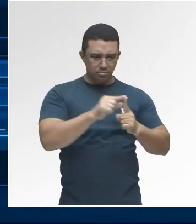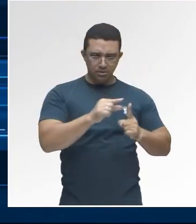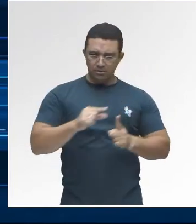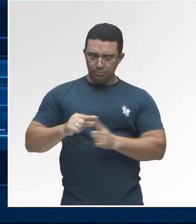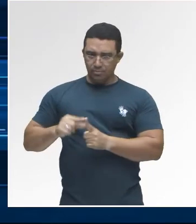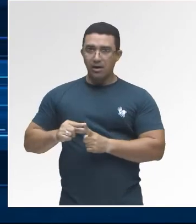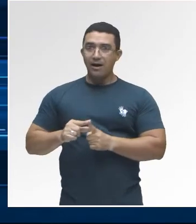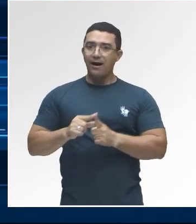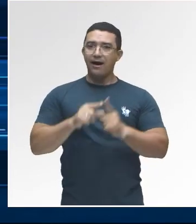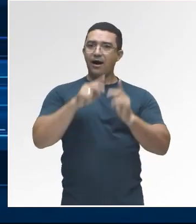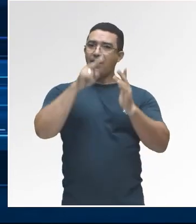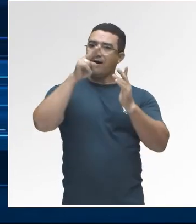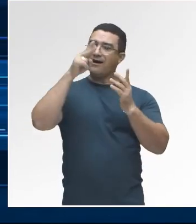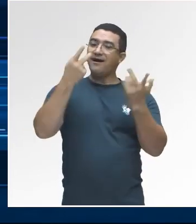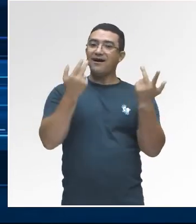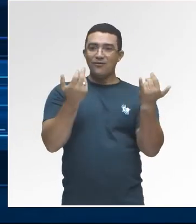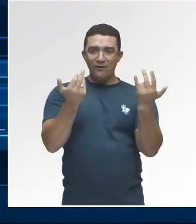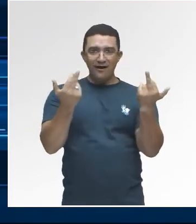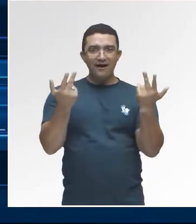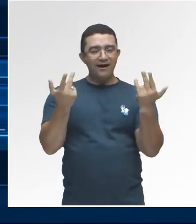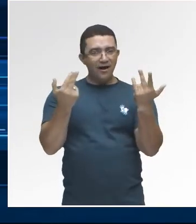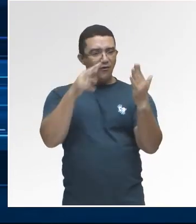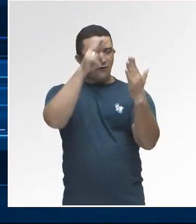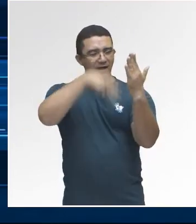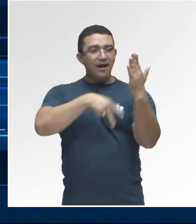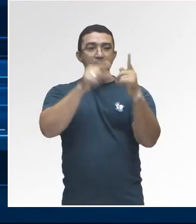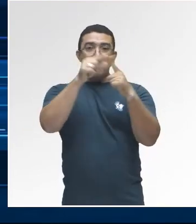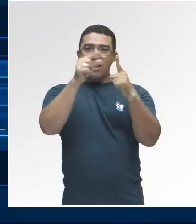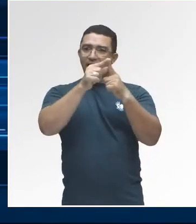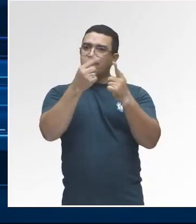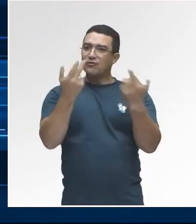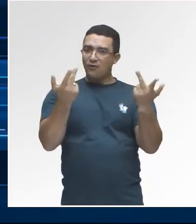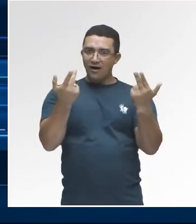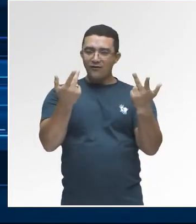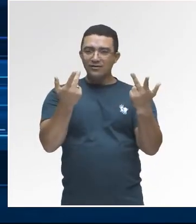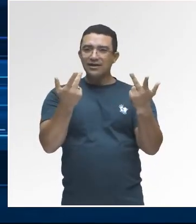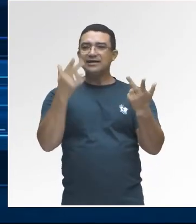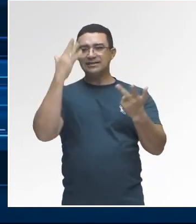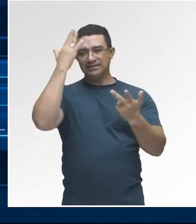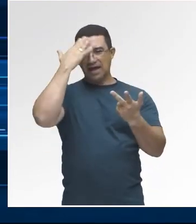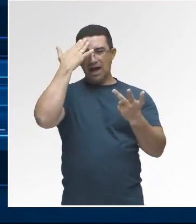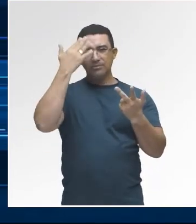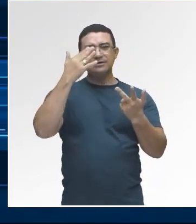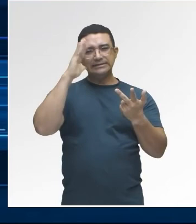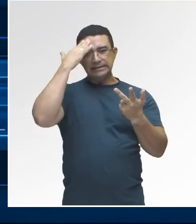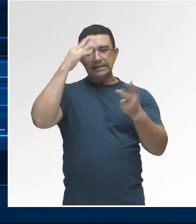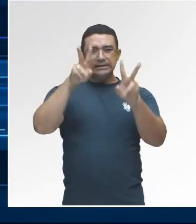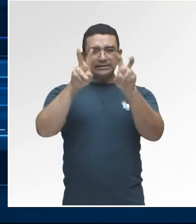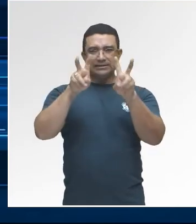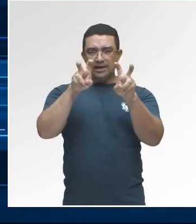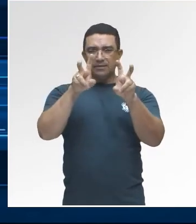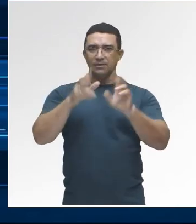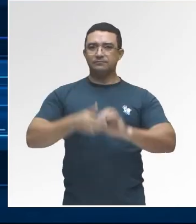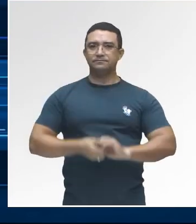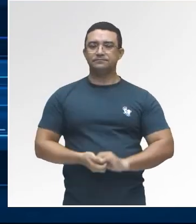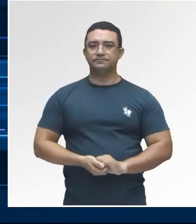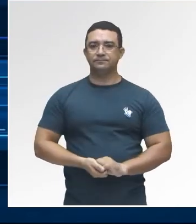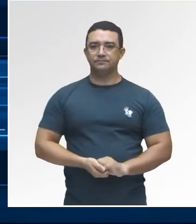quer falar, tudo bem? Então, suspeita das palavras repetidas. O que mais?